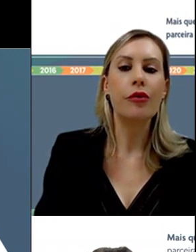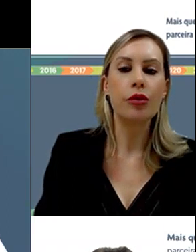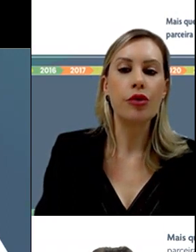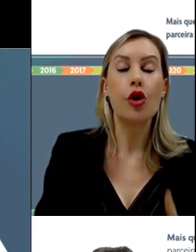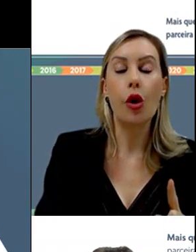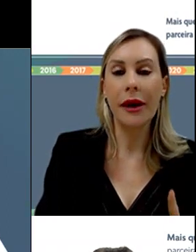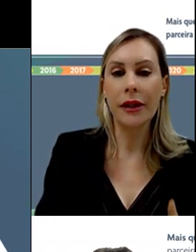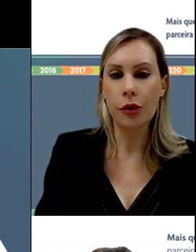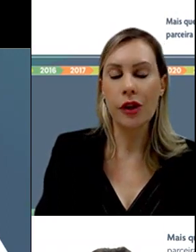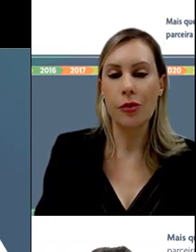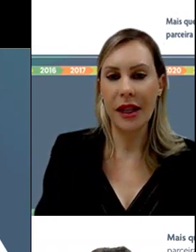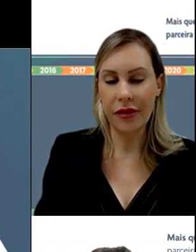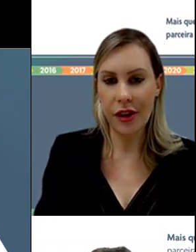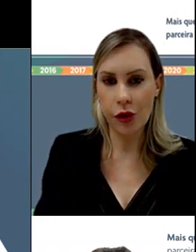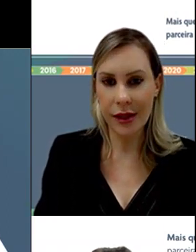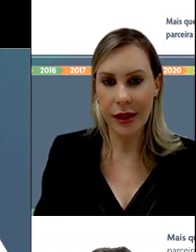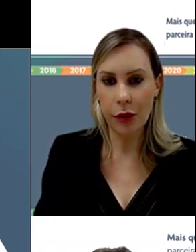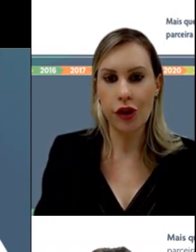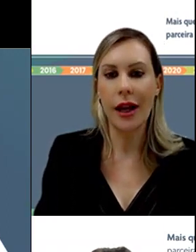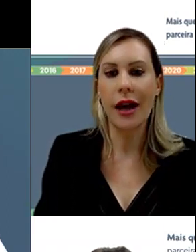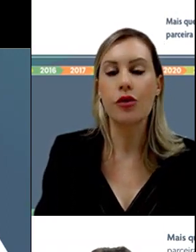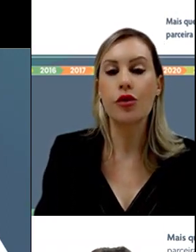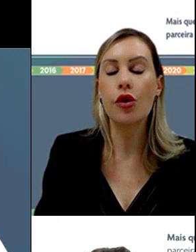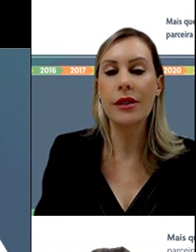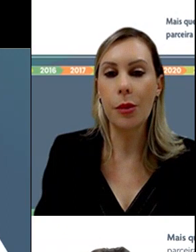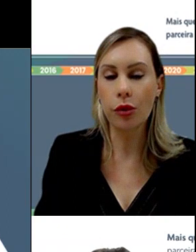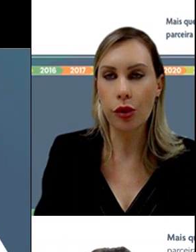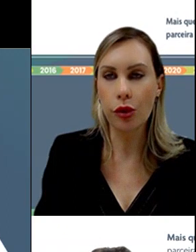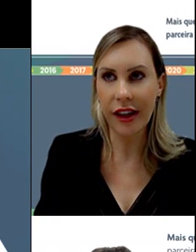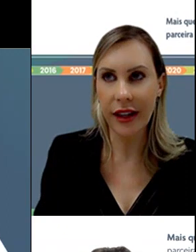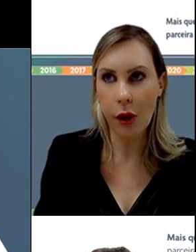desconto é o Fundo de Cobertura de Benefícios Extraordinários,